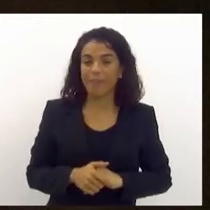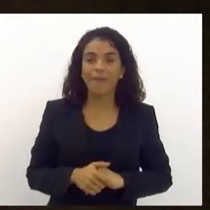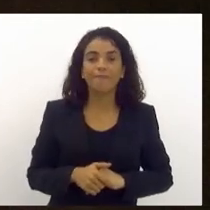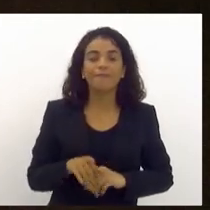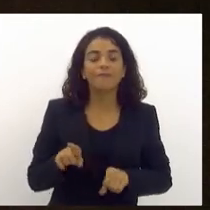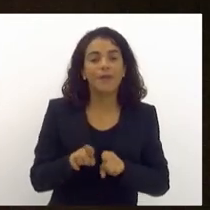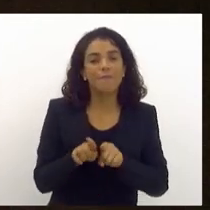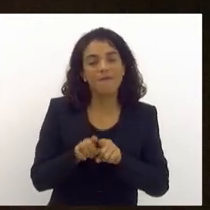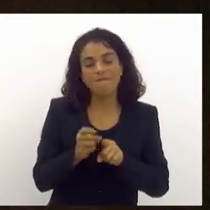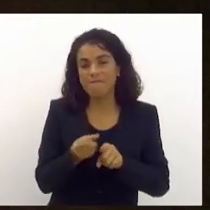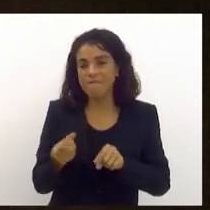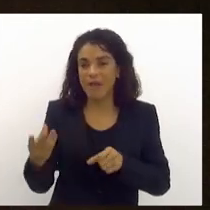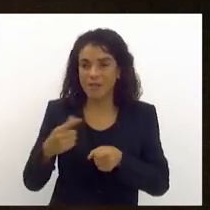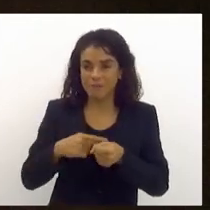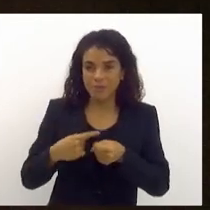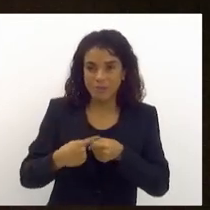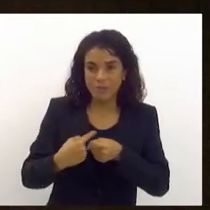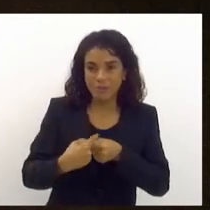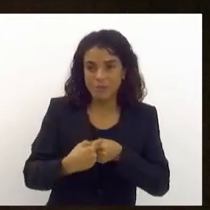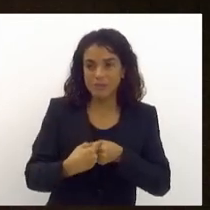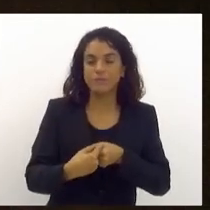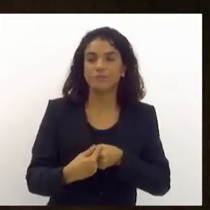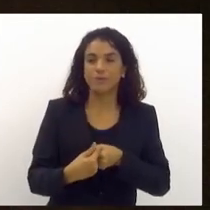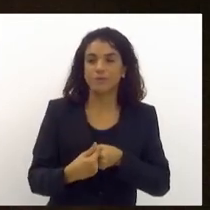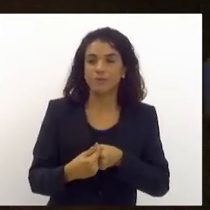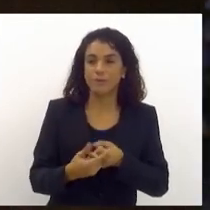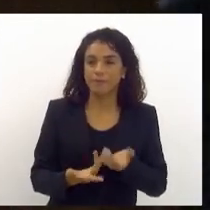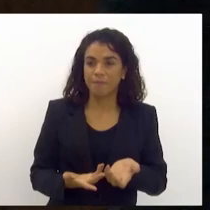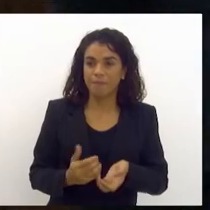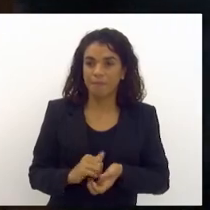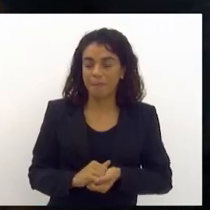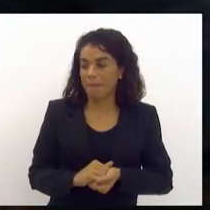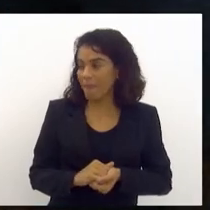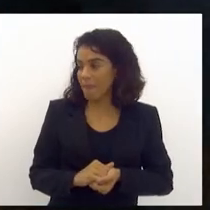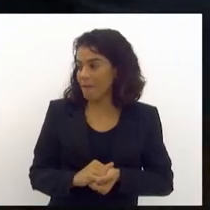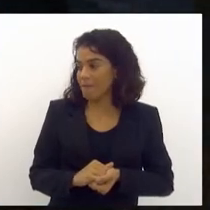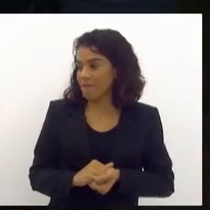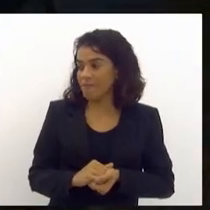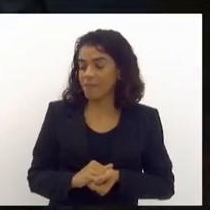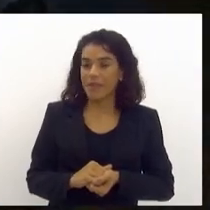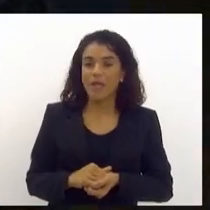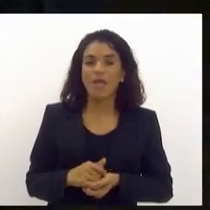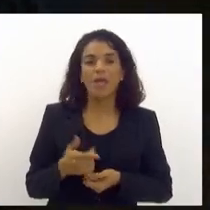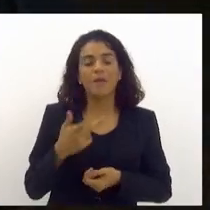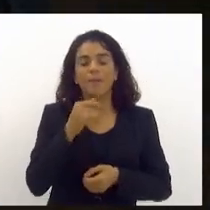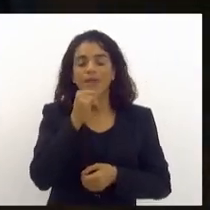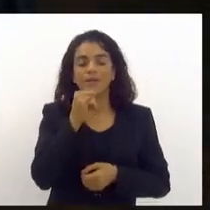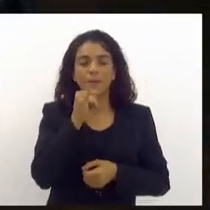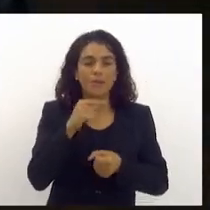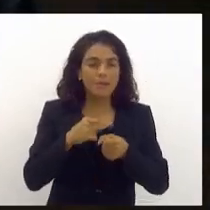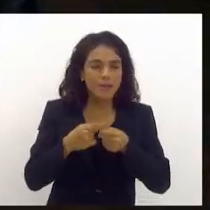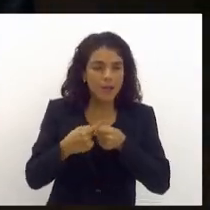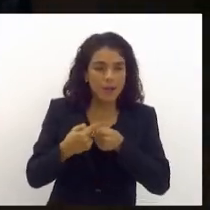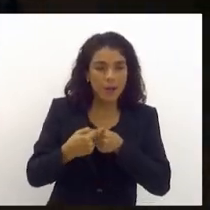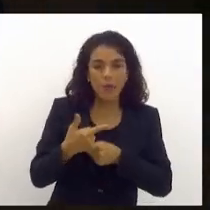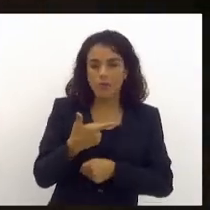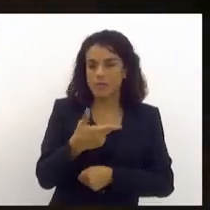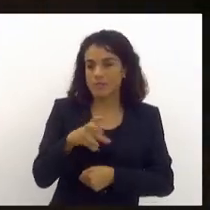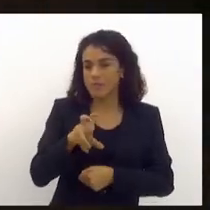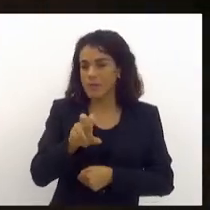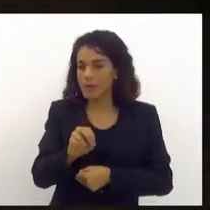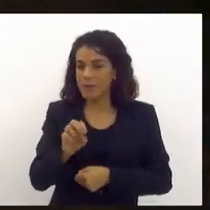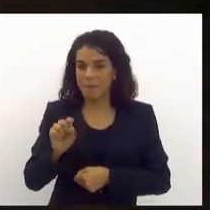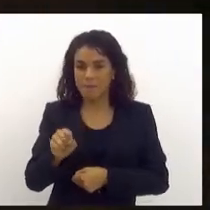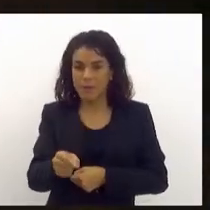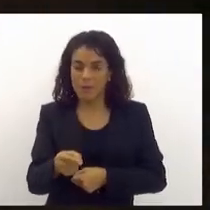muitos municípios passam com coisas mínimas, coisas bobas. A gente chega no município do interior, por exemplo, chega lá com 250 mil de